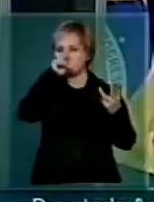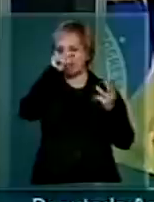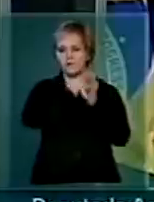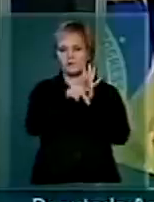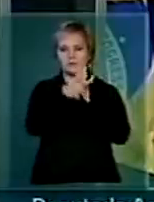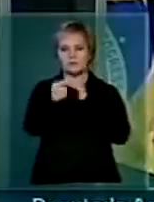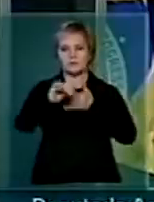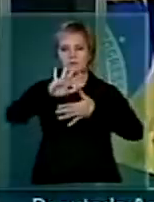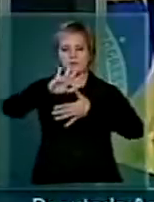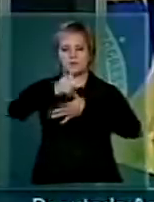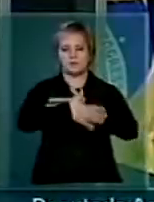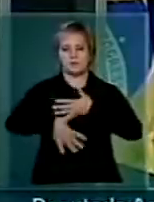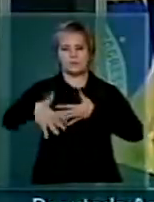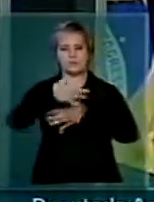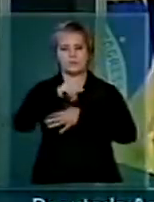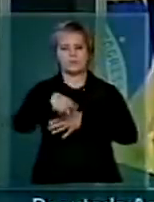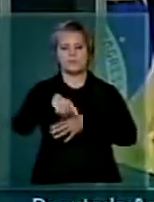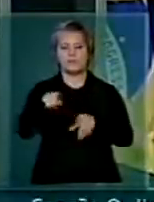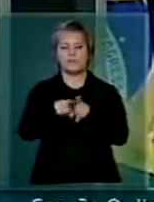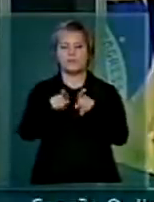influenza.